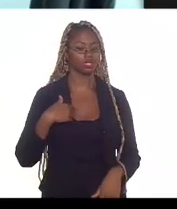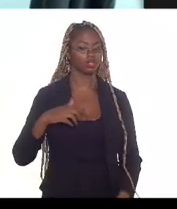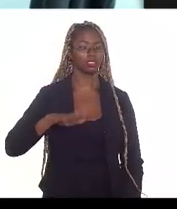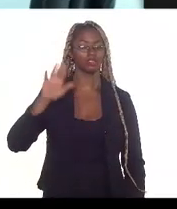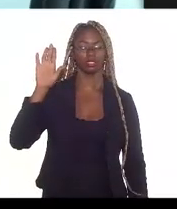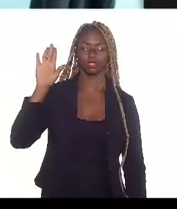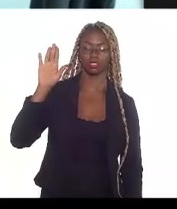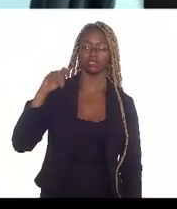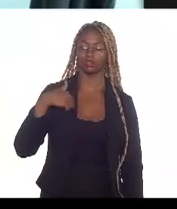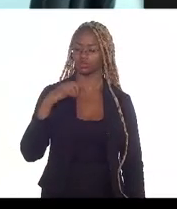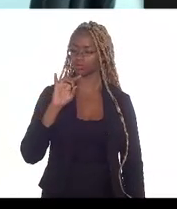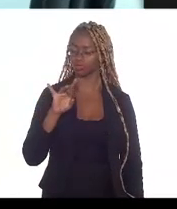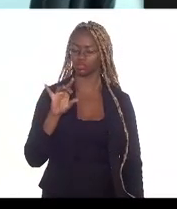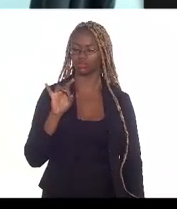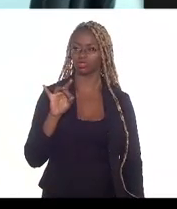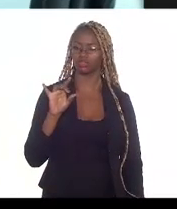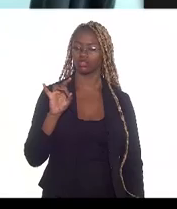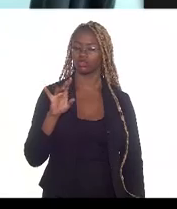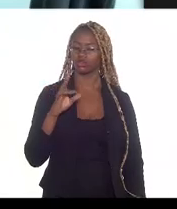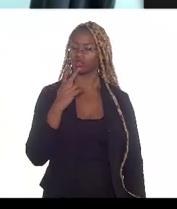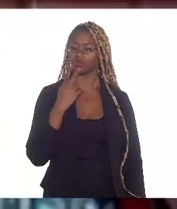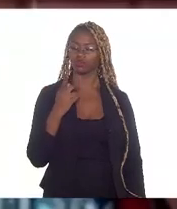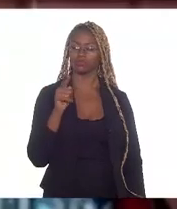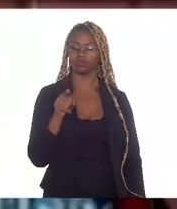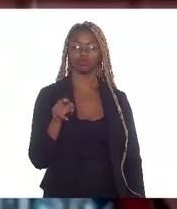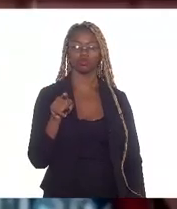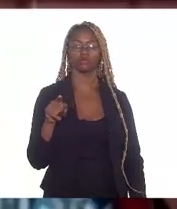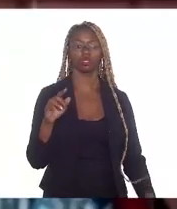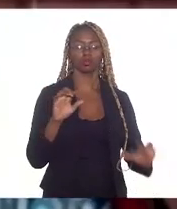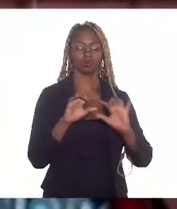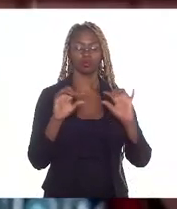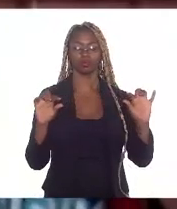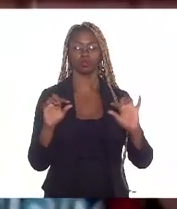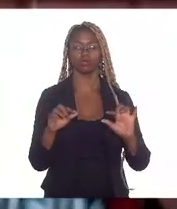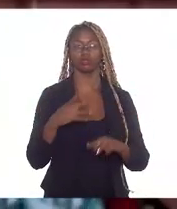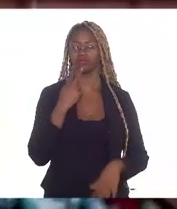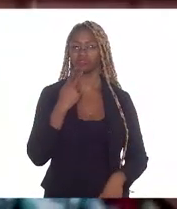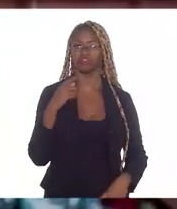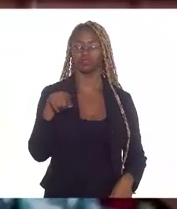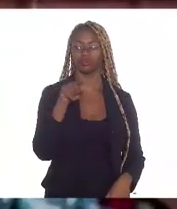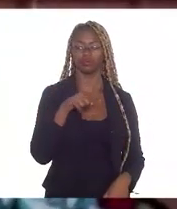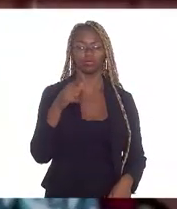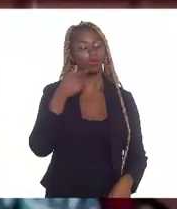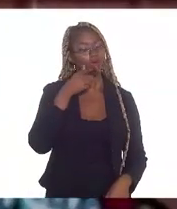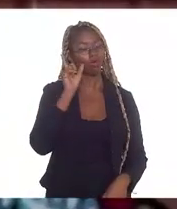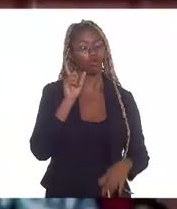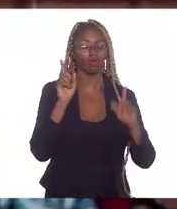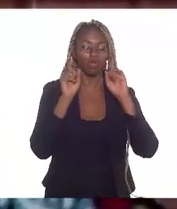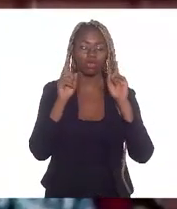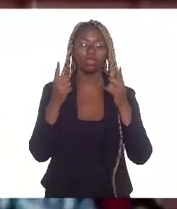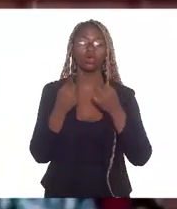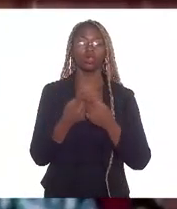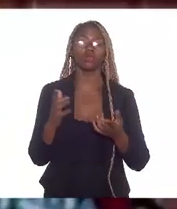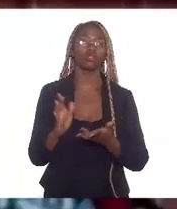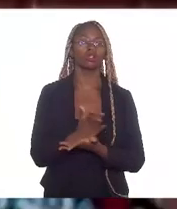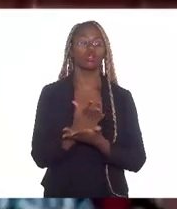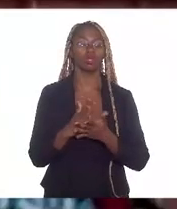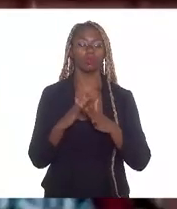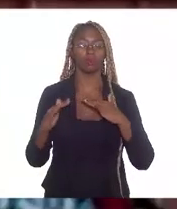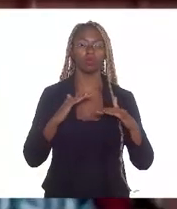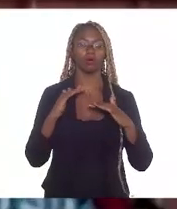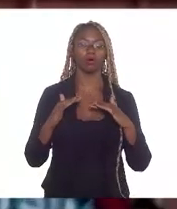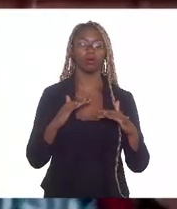nessa. Só para dar um pitaquinho aí nessa fala de vocês. Ontem a gente teve uma reunião com alguns movimentos,